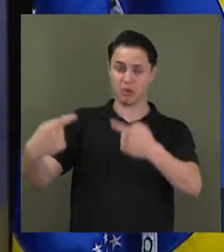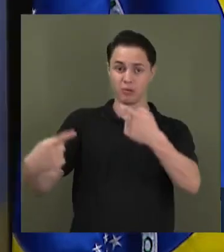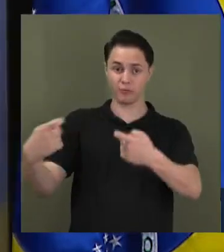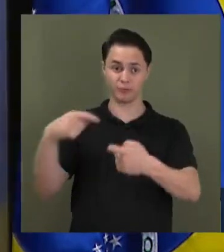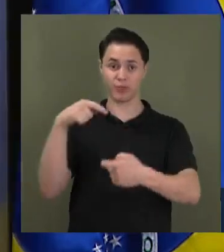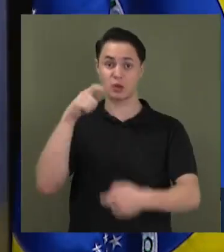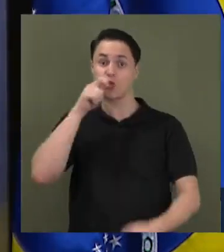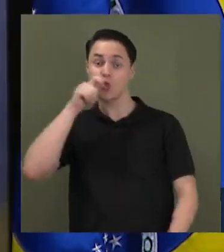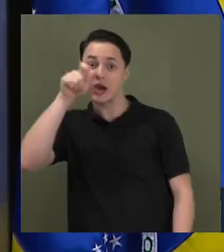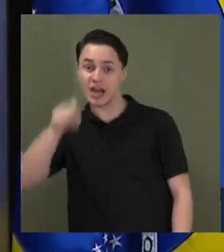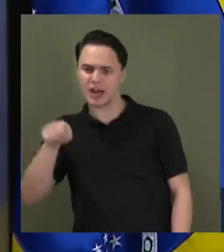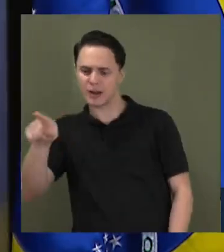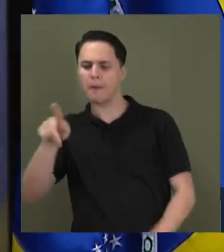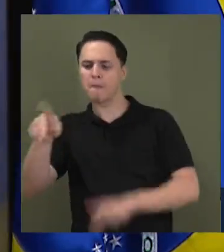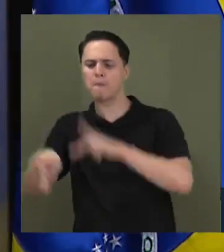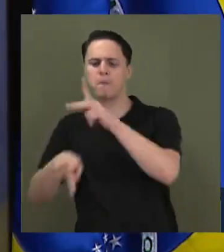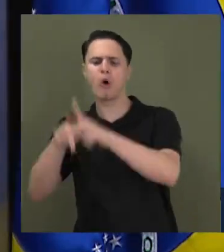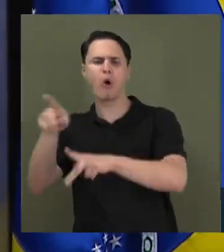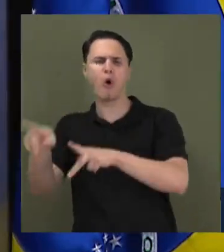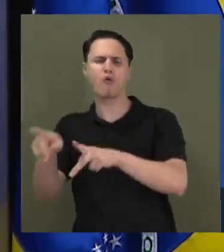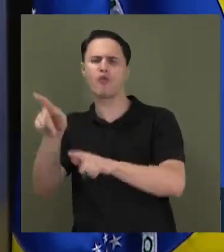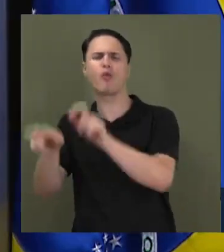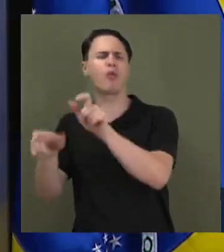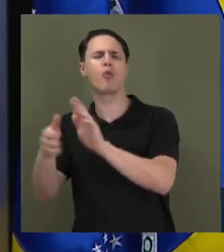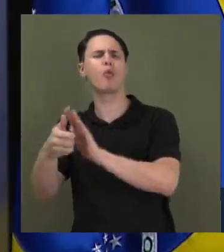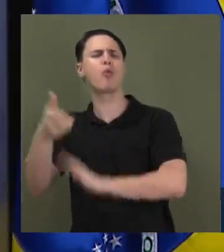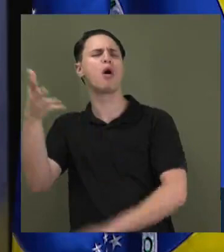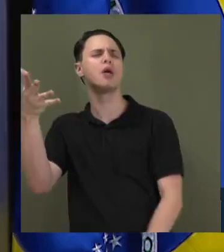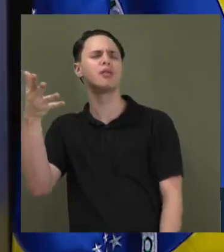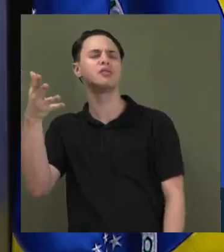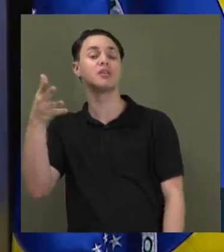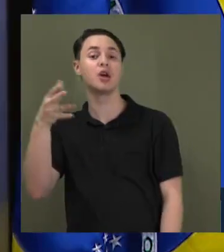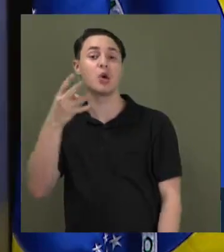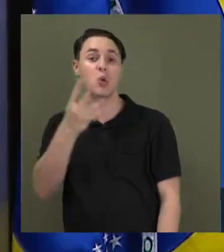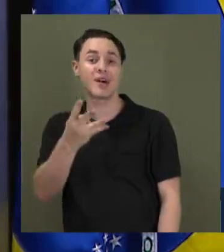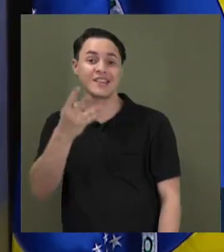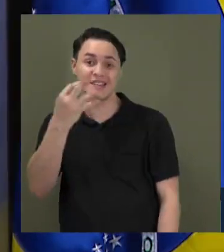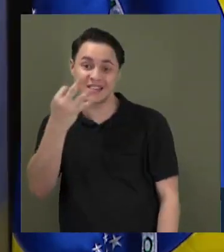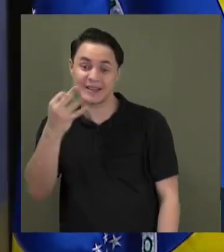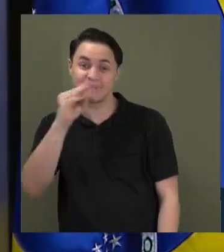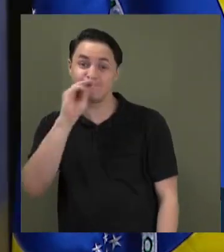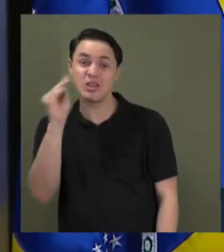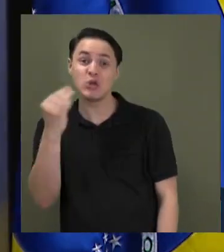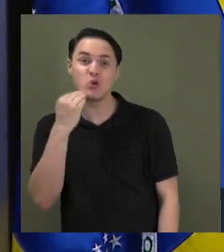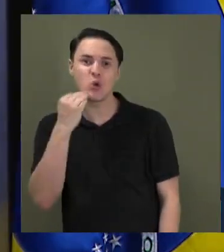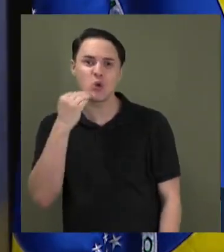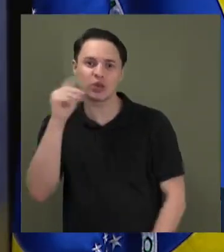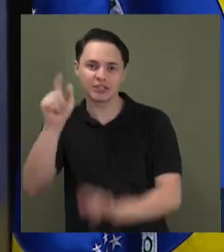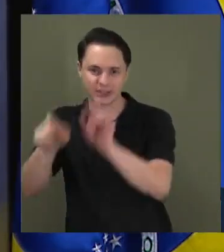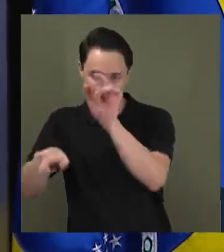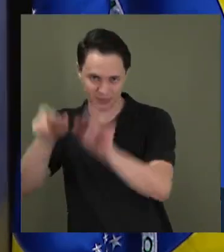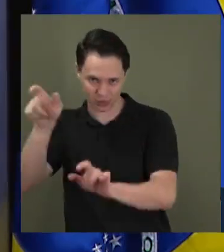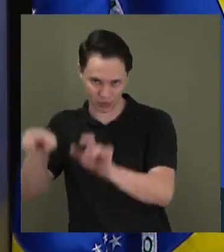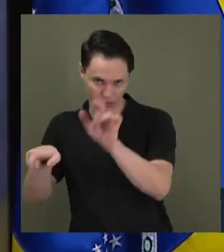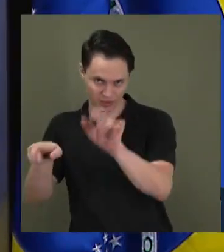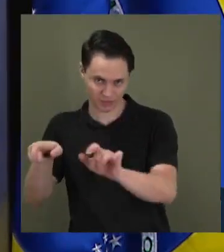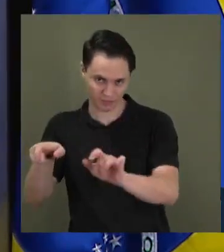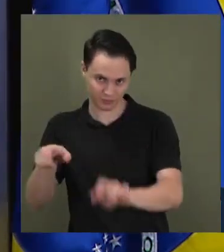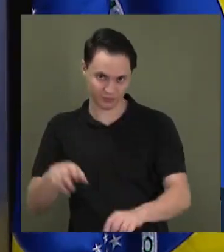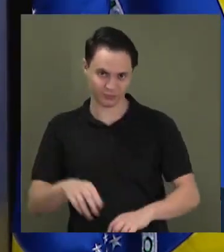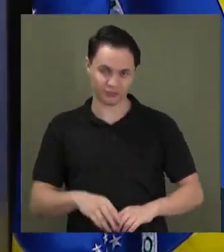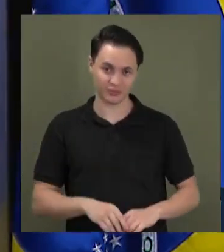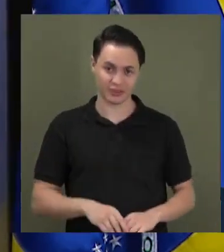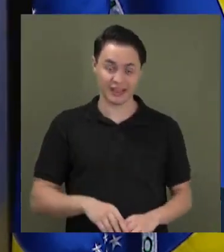uma população de 43 milhões de habitantes, quase 6 milhões